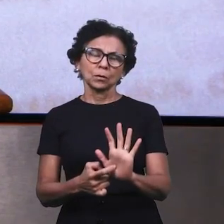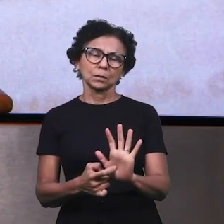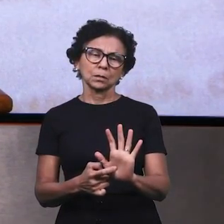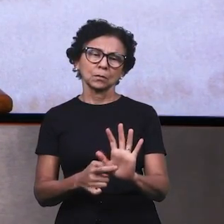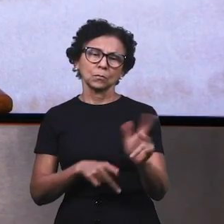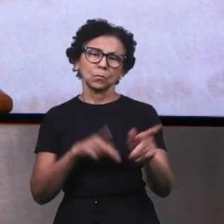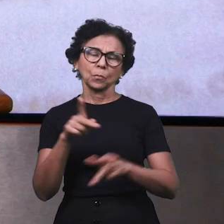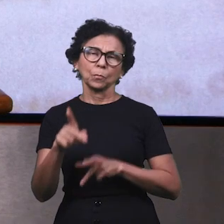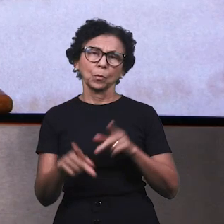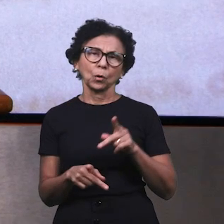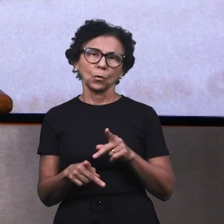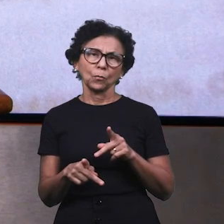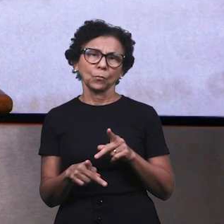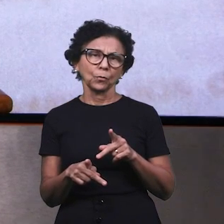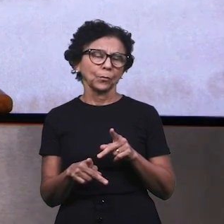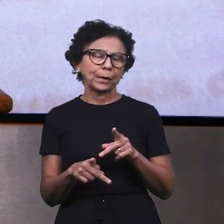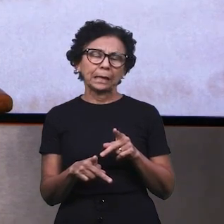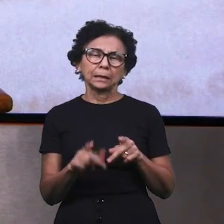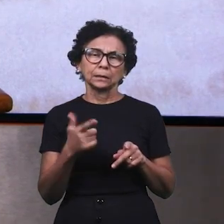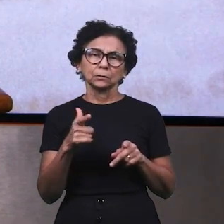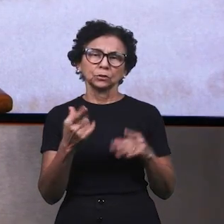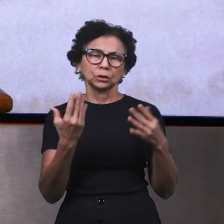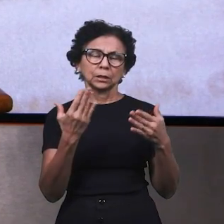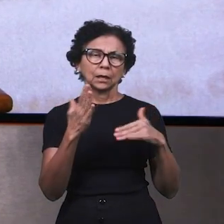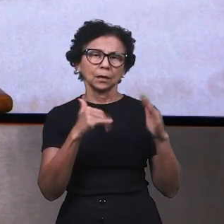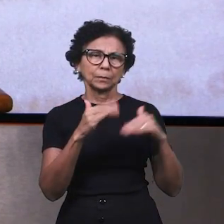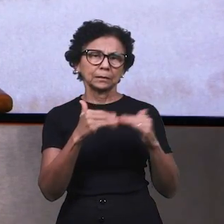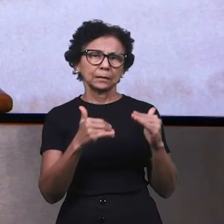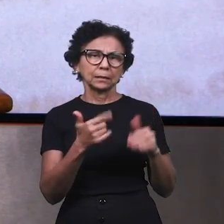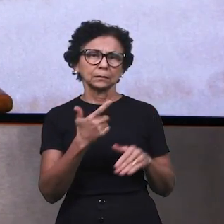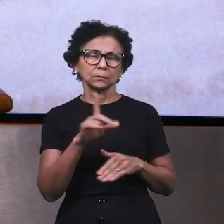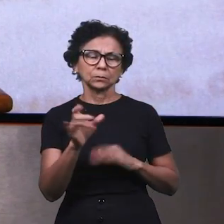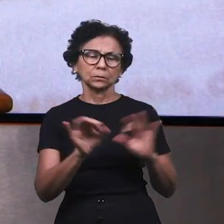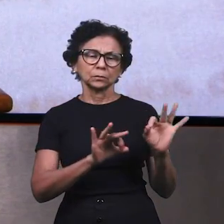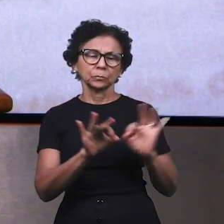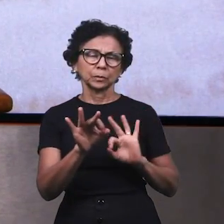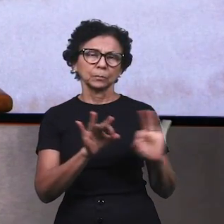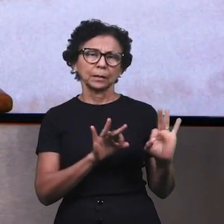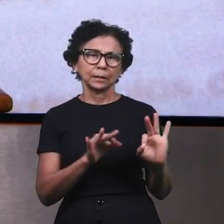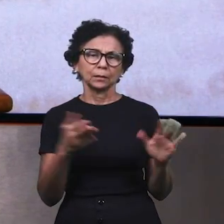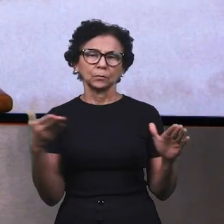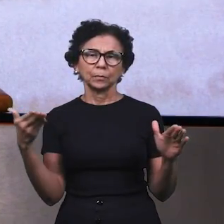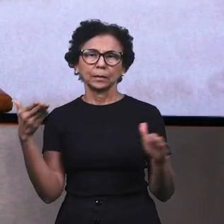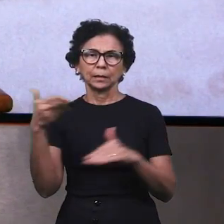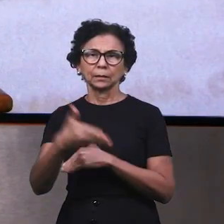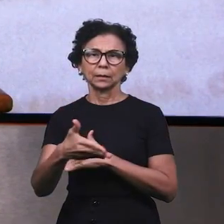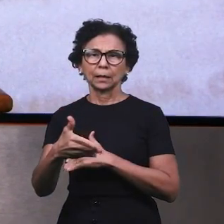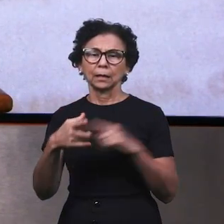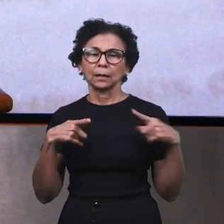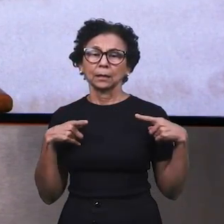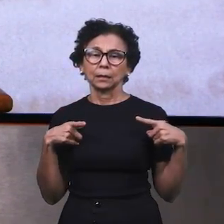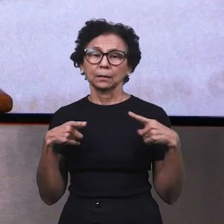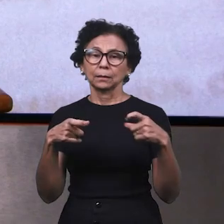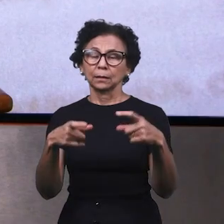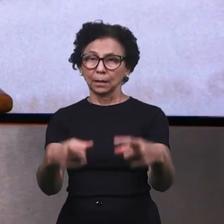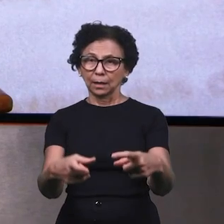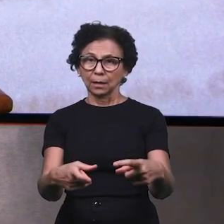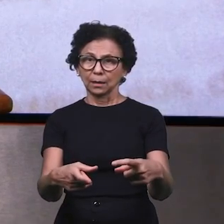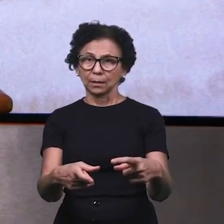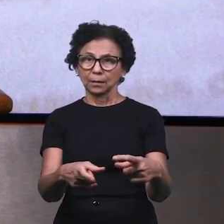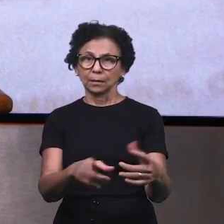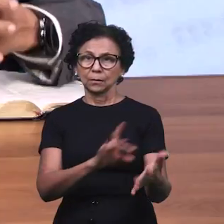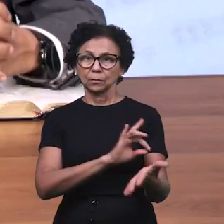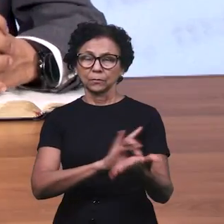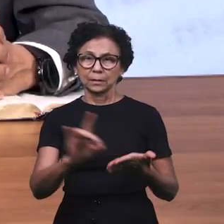a guerra e sem as armas que alguns dos seus adversários já possuíam.